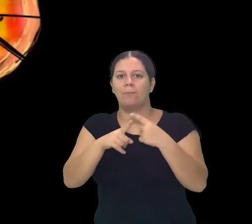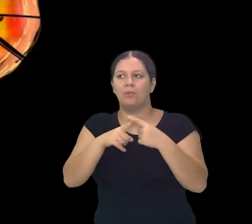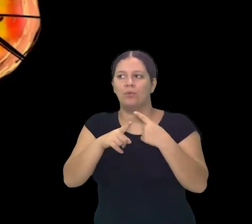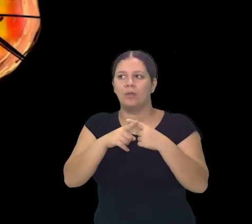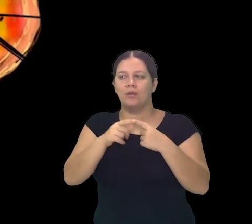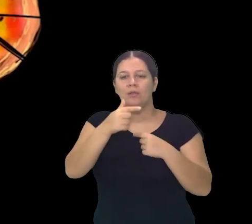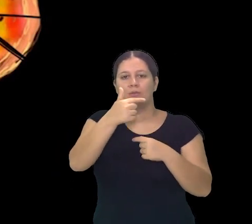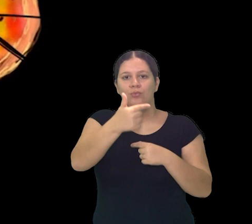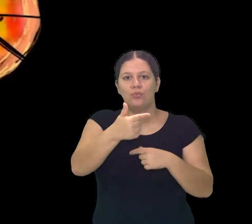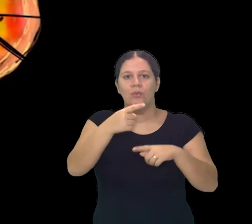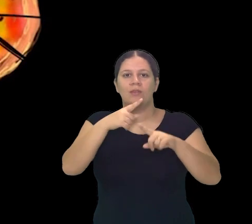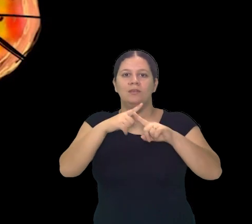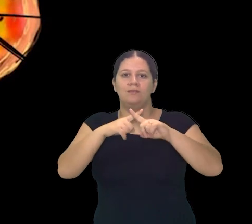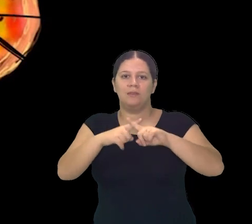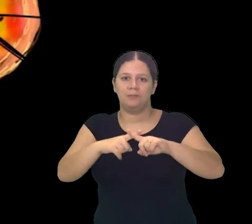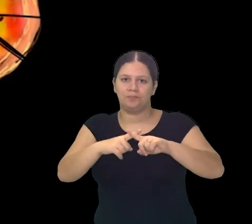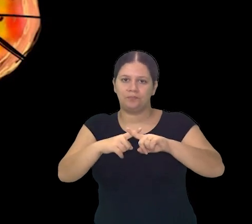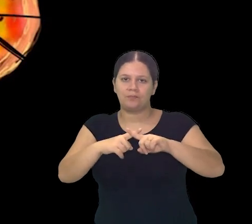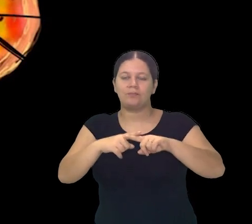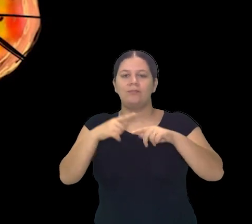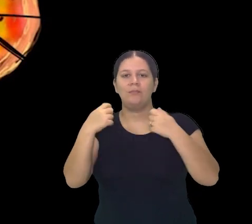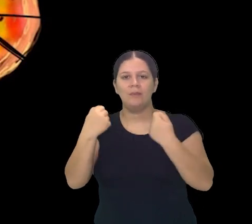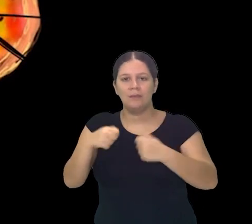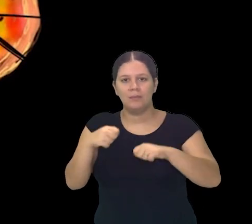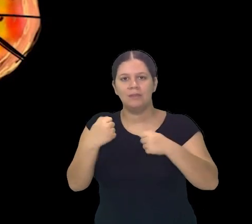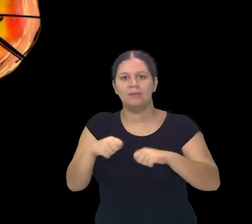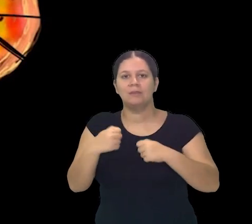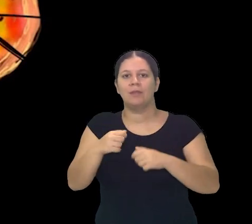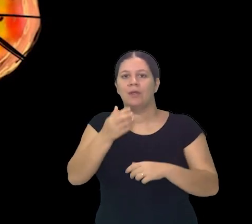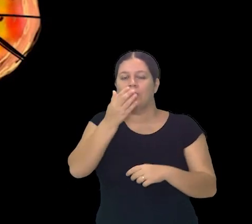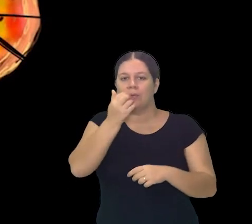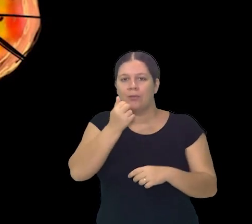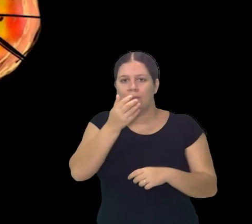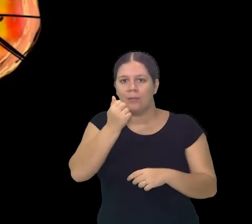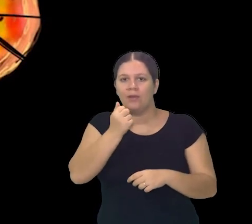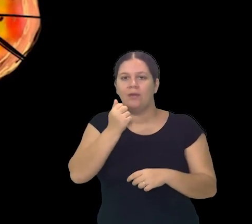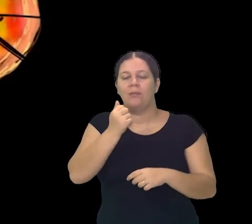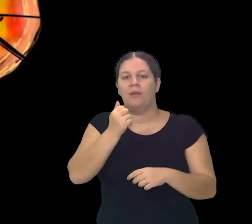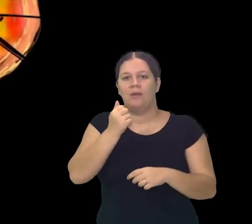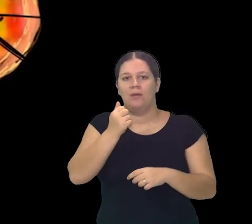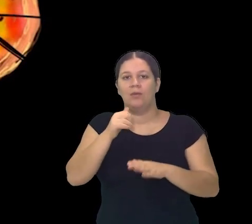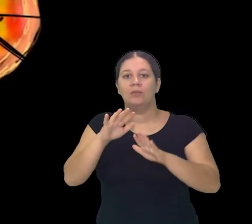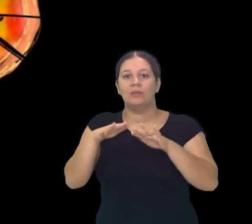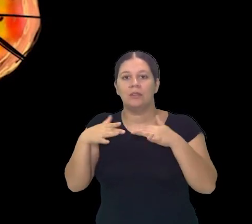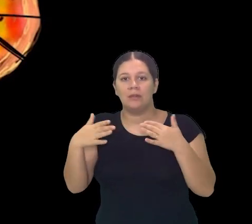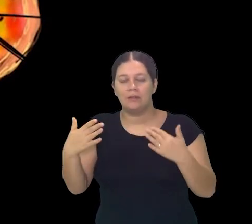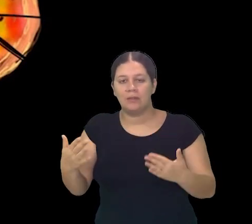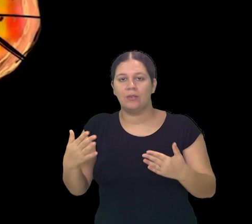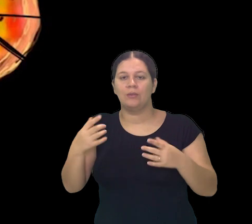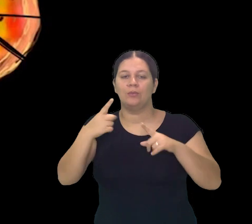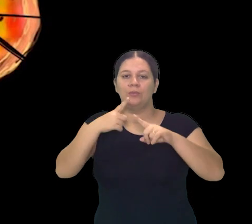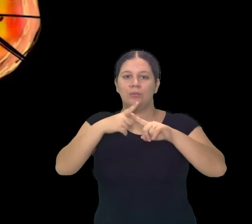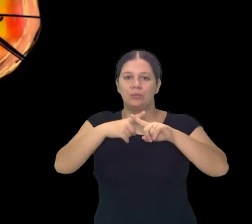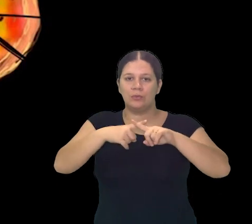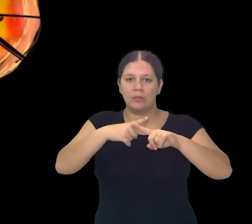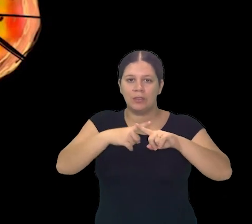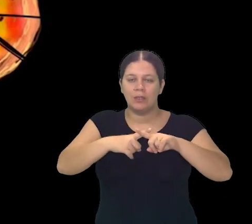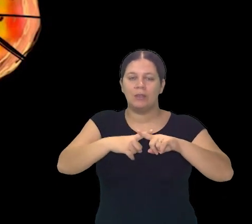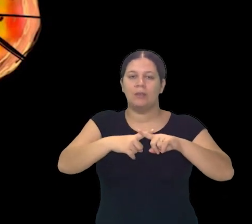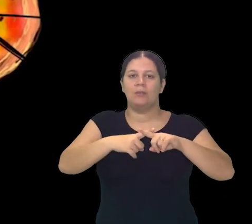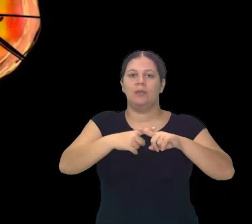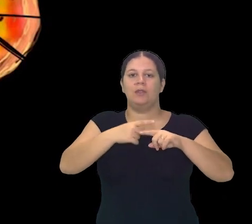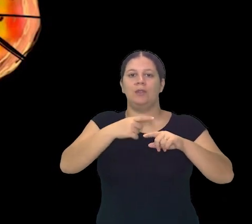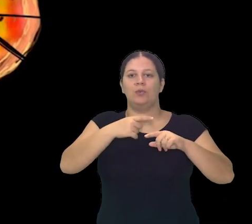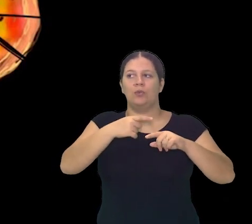porque fiquei com 2 vezes o número de pedaços iguais. Precisei comer 2 vezes o número de pedaços. Então, eu multiplico o denominador